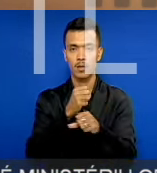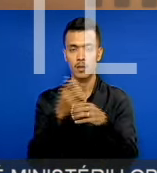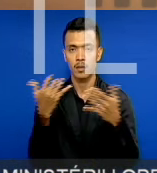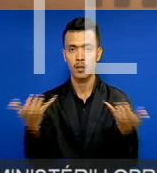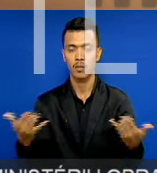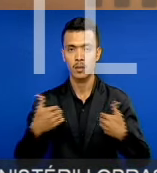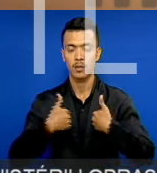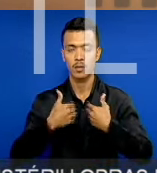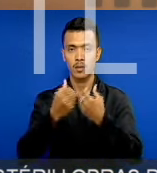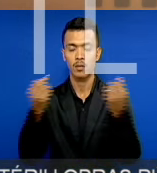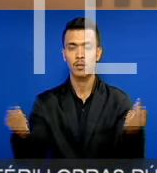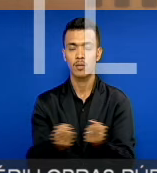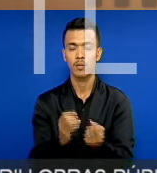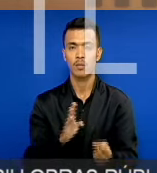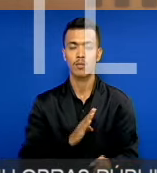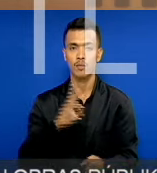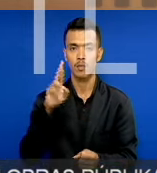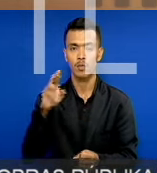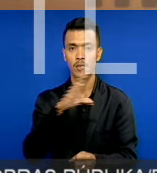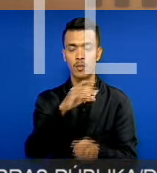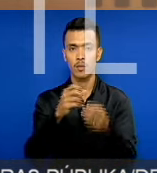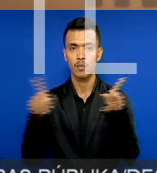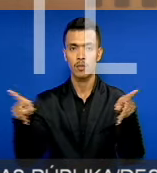posto administrativo Cristo Rei município dele.